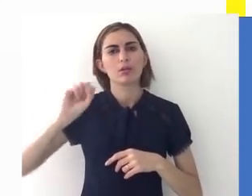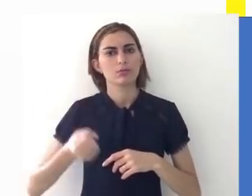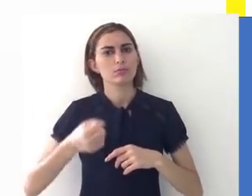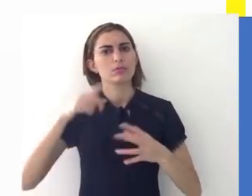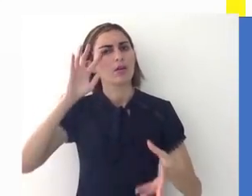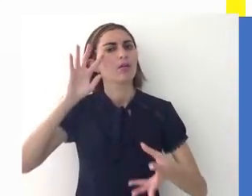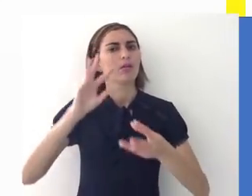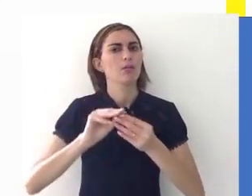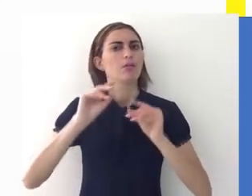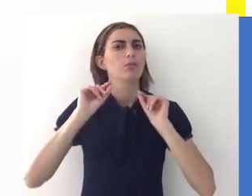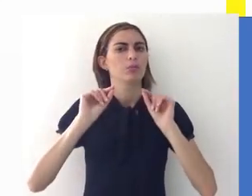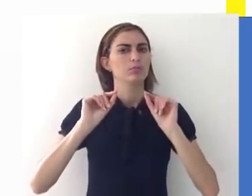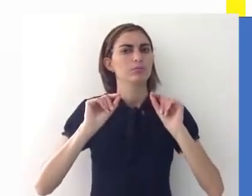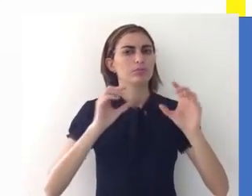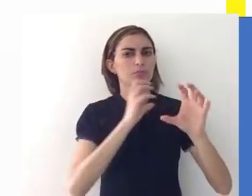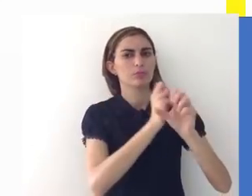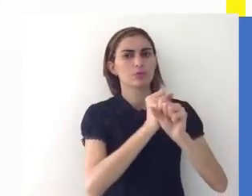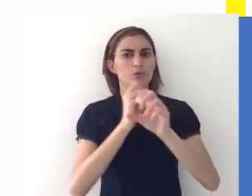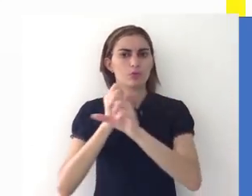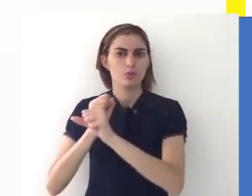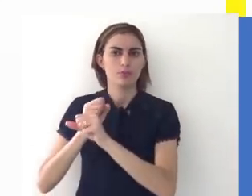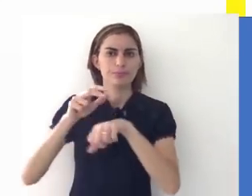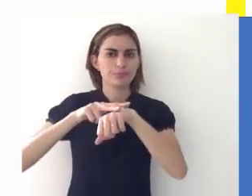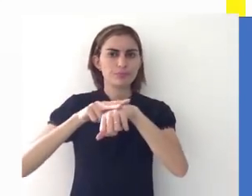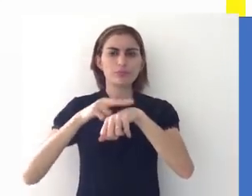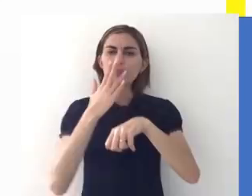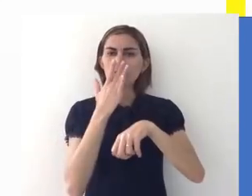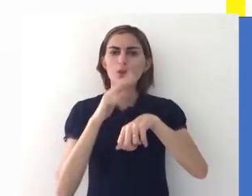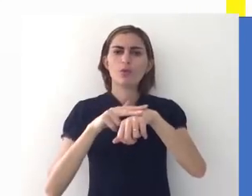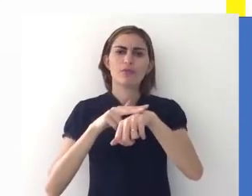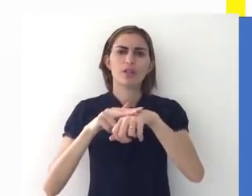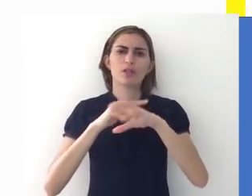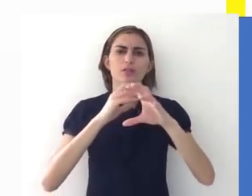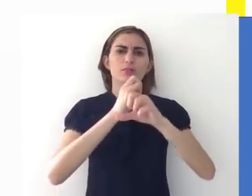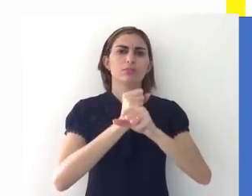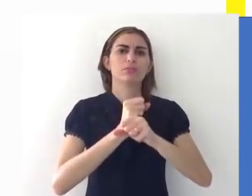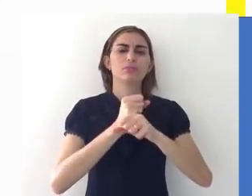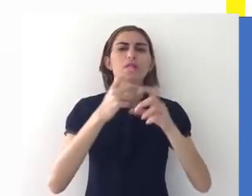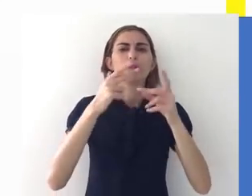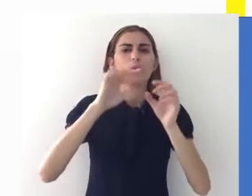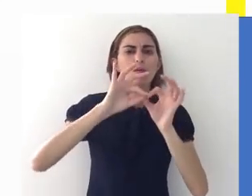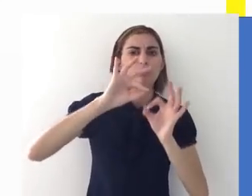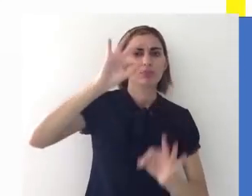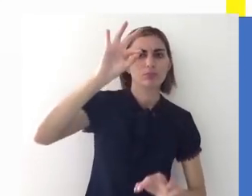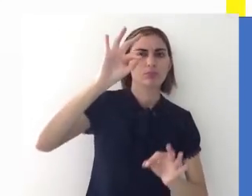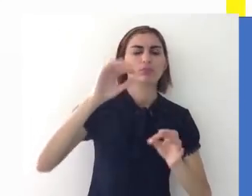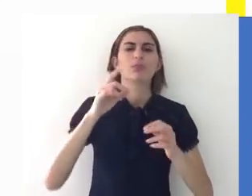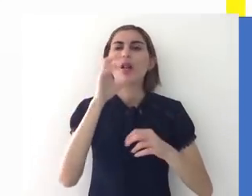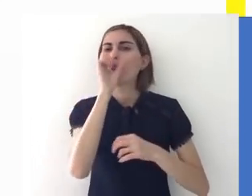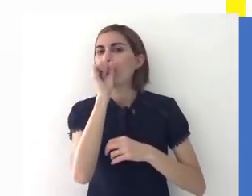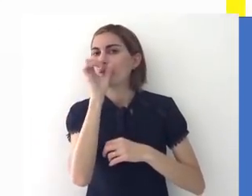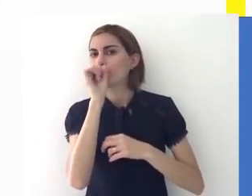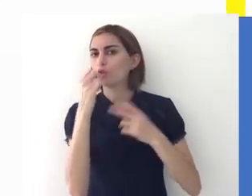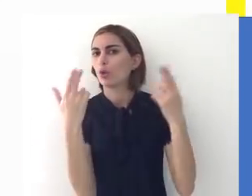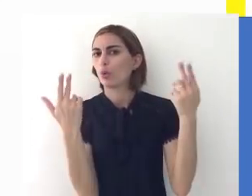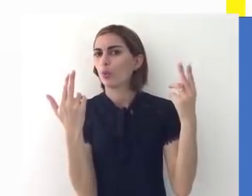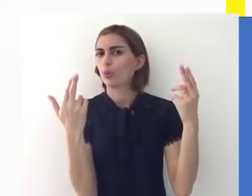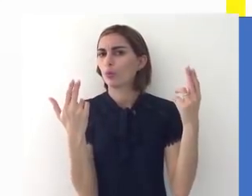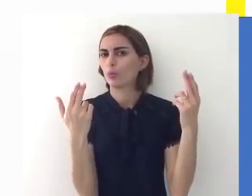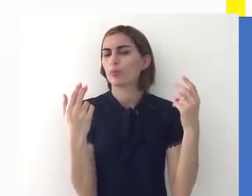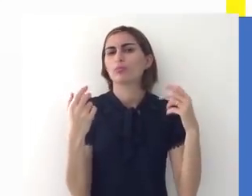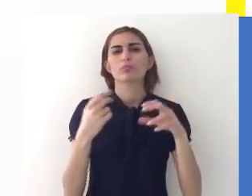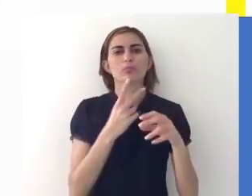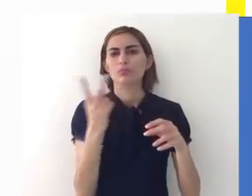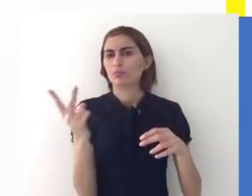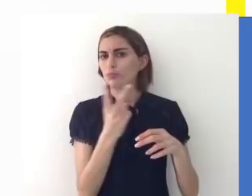eles serem congruentes, a gente vai concluir que essa medida em verde é do mesmo tamanho que a medida